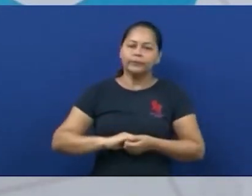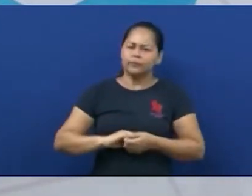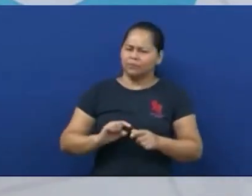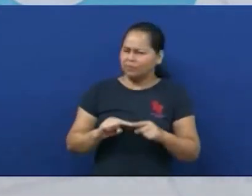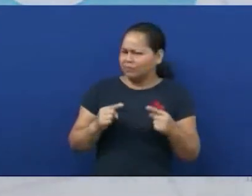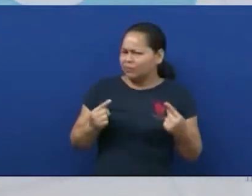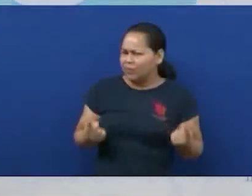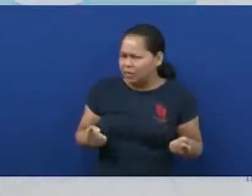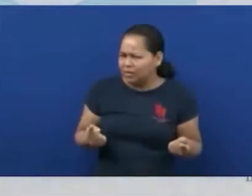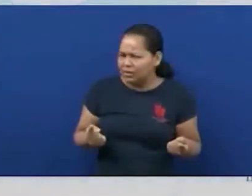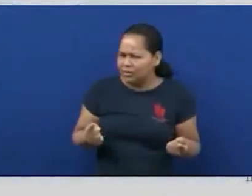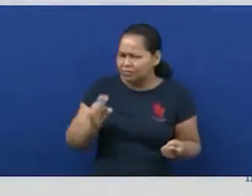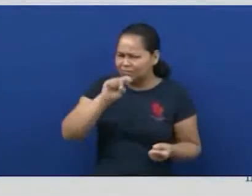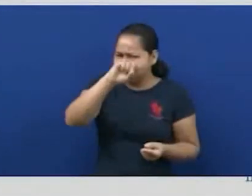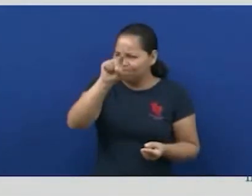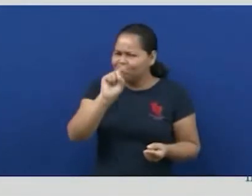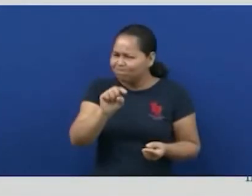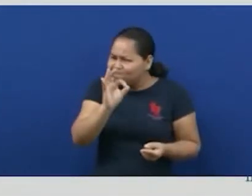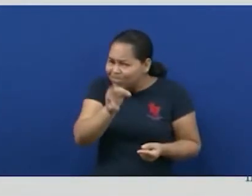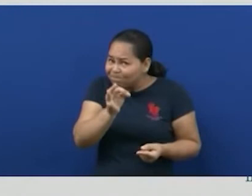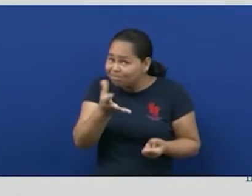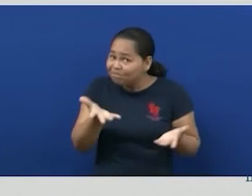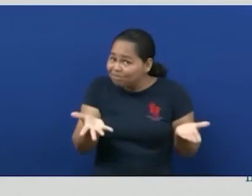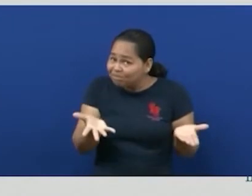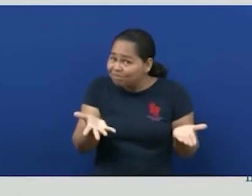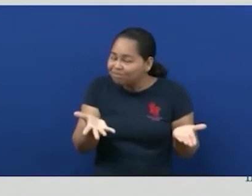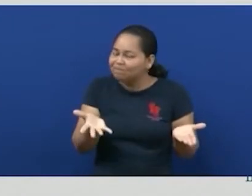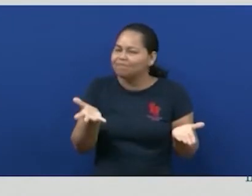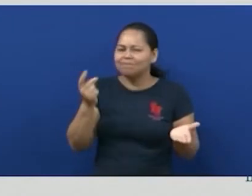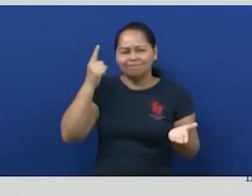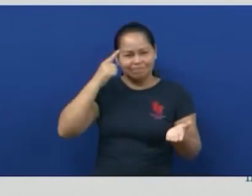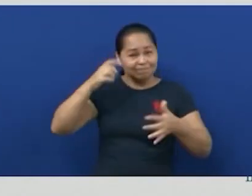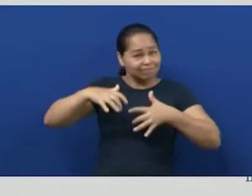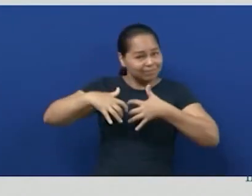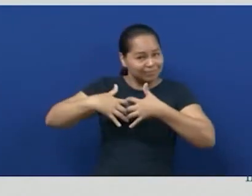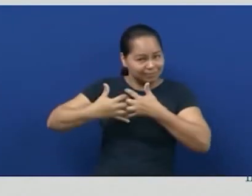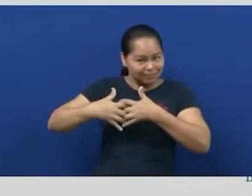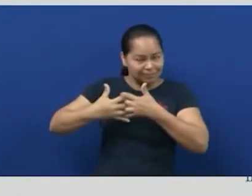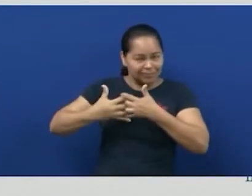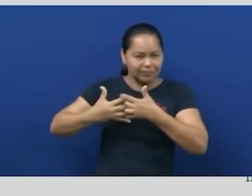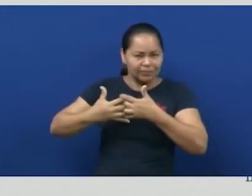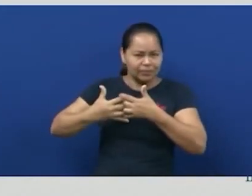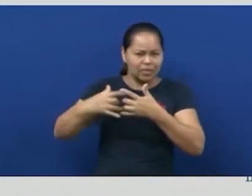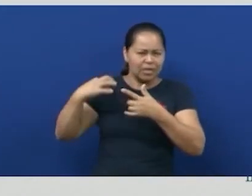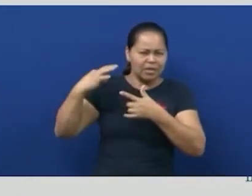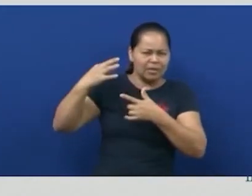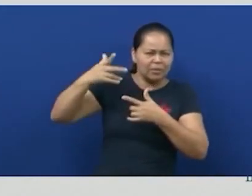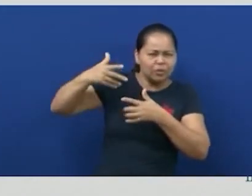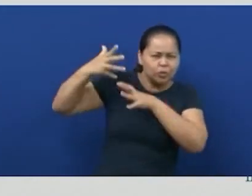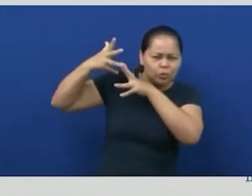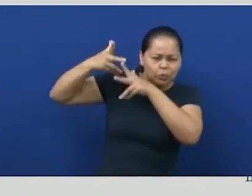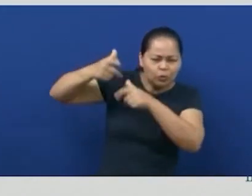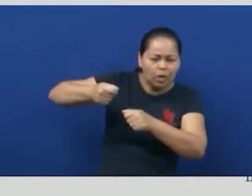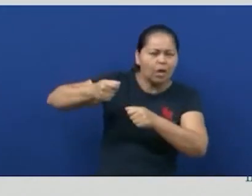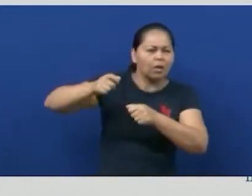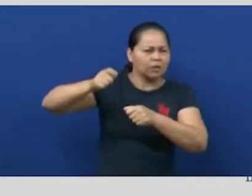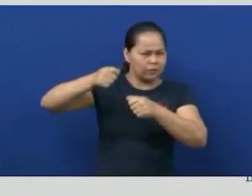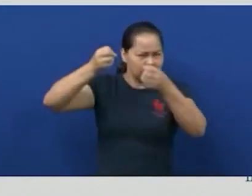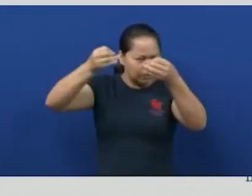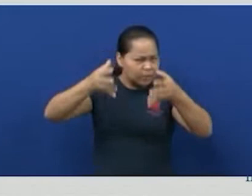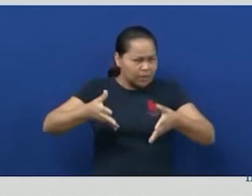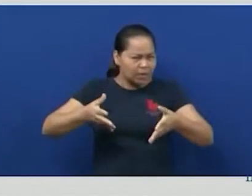Mas será que isso está correto? Vamos pensar um pouco. Depois de tudo isso que a gente falou, é